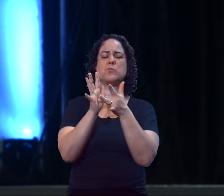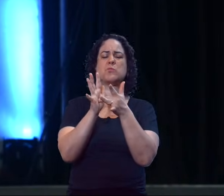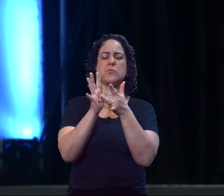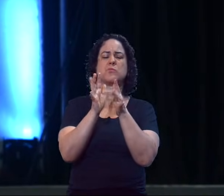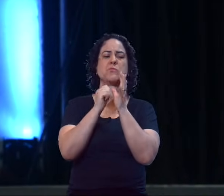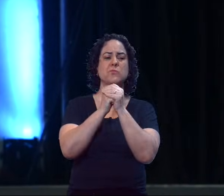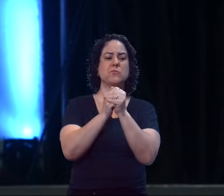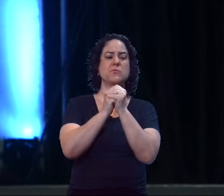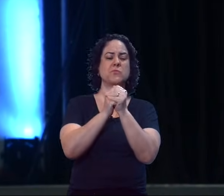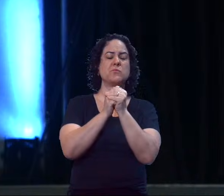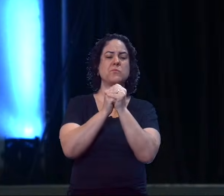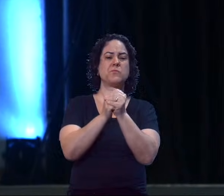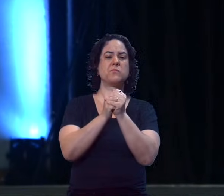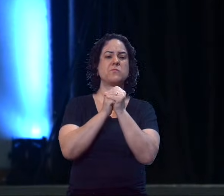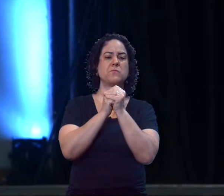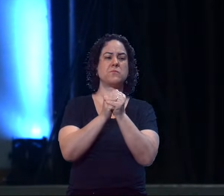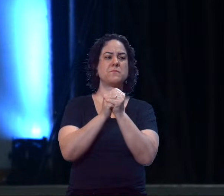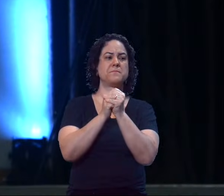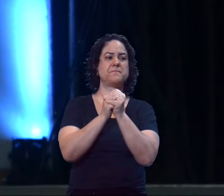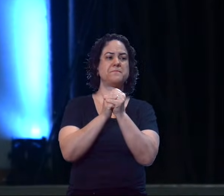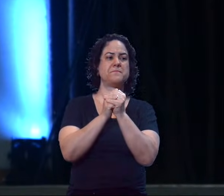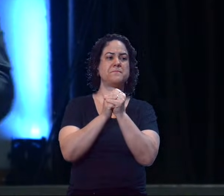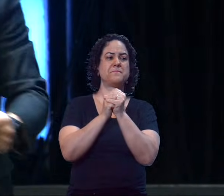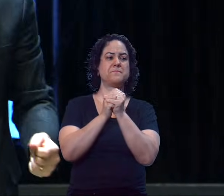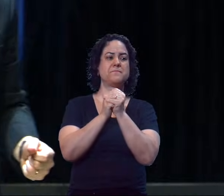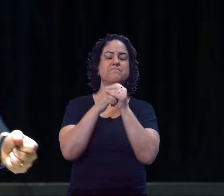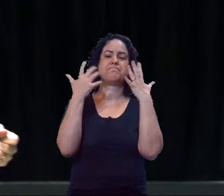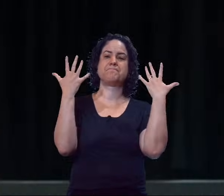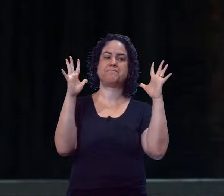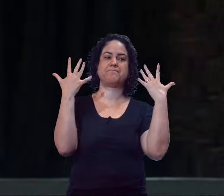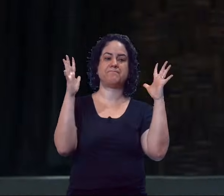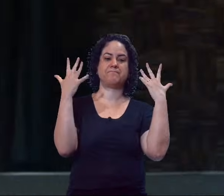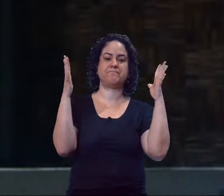Jesus. Amém. Amém.